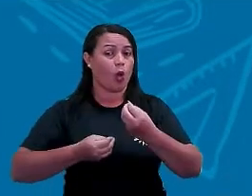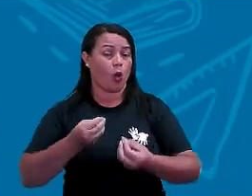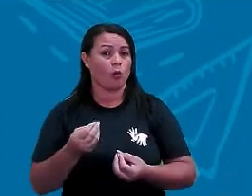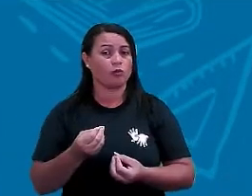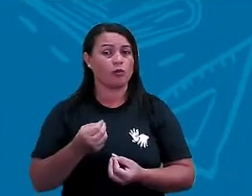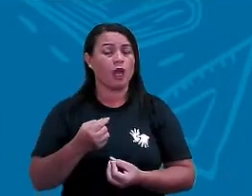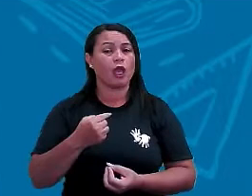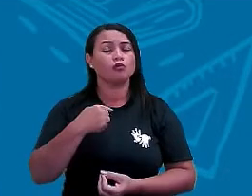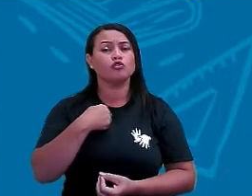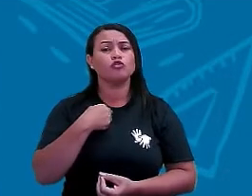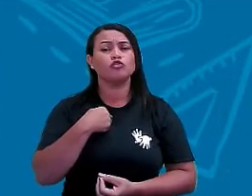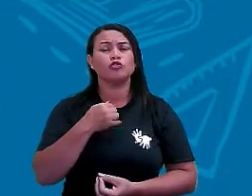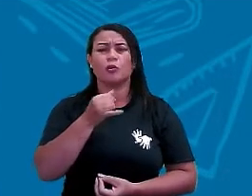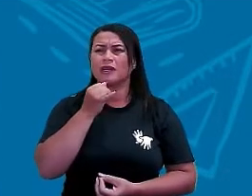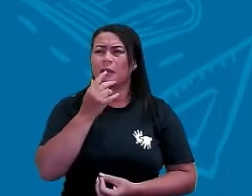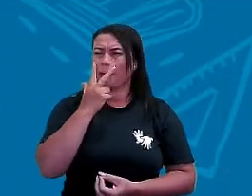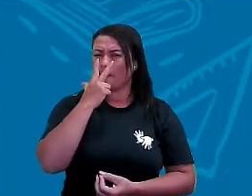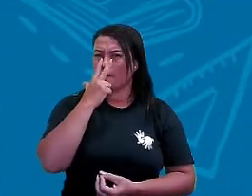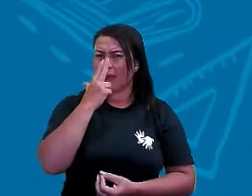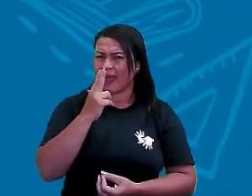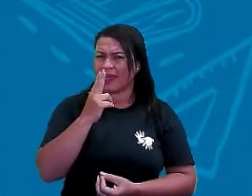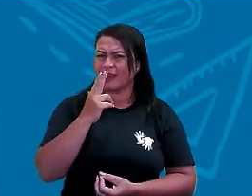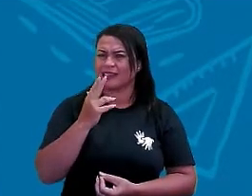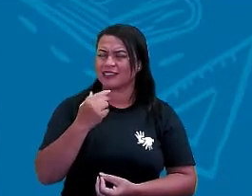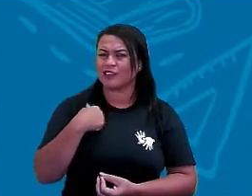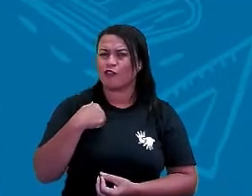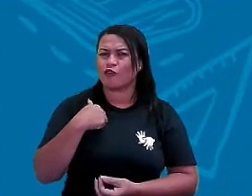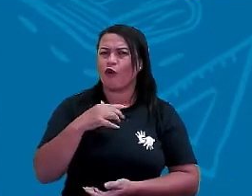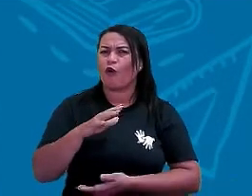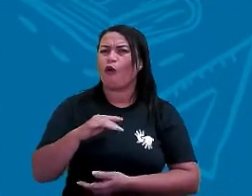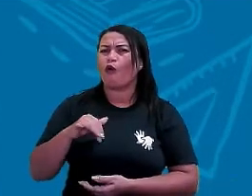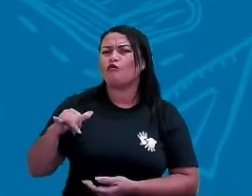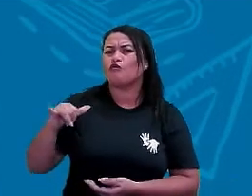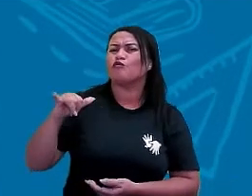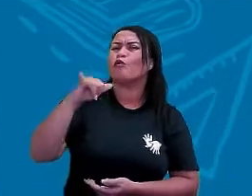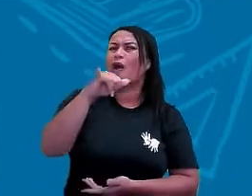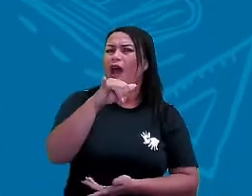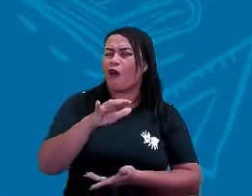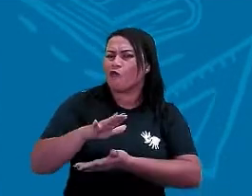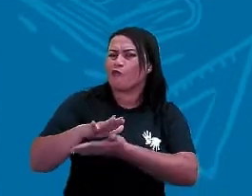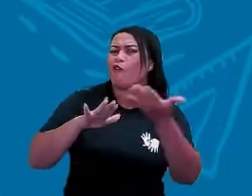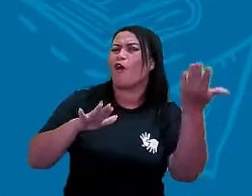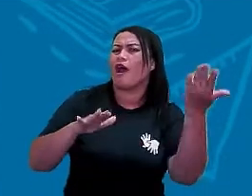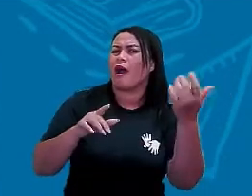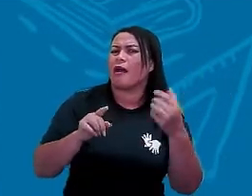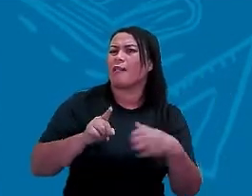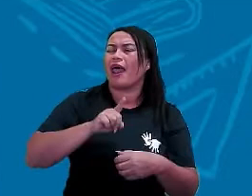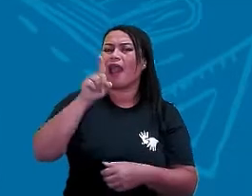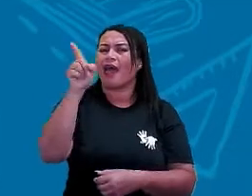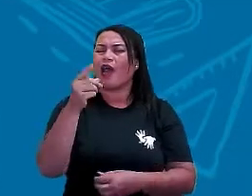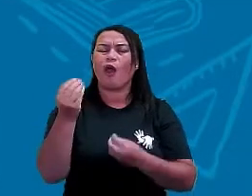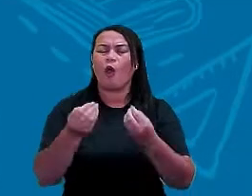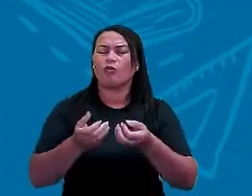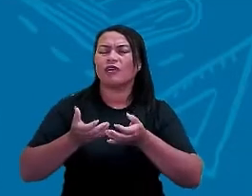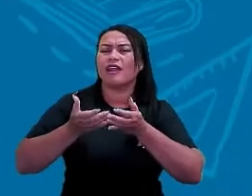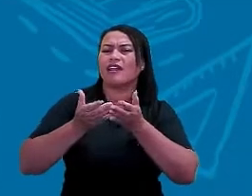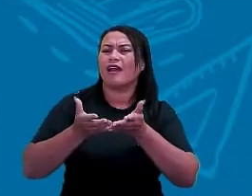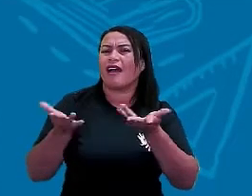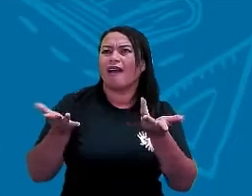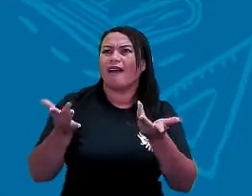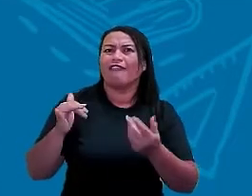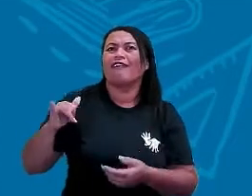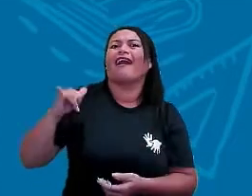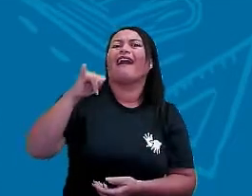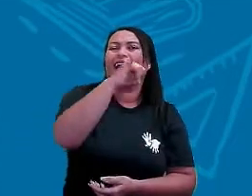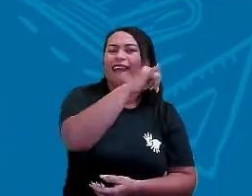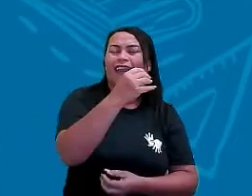estou voando com Kel. Não, eu vou voar com Kel. Não, eu vou voar para lá. Ou seja, na viagem, minha viagem